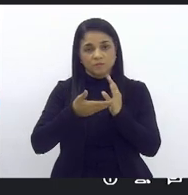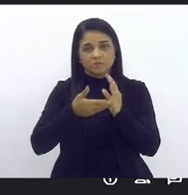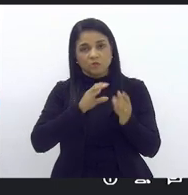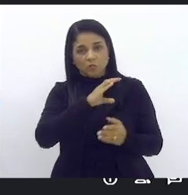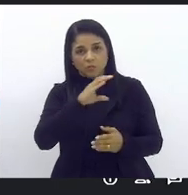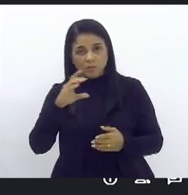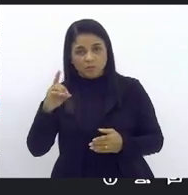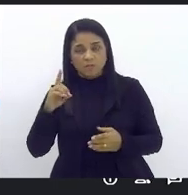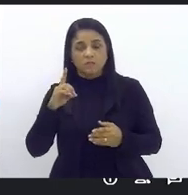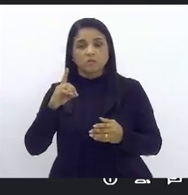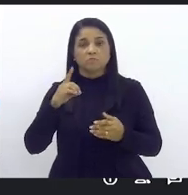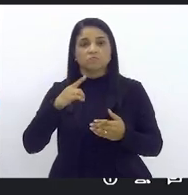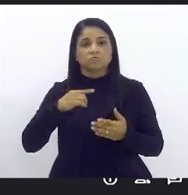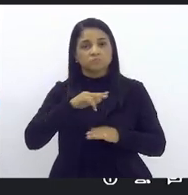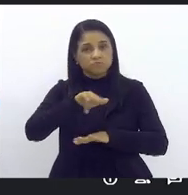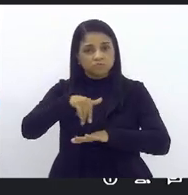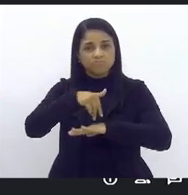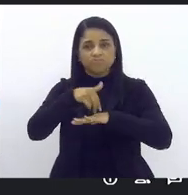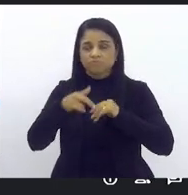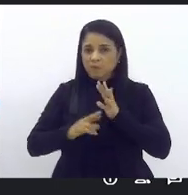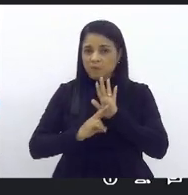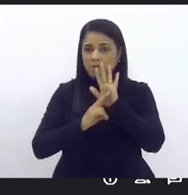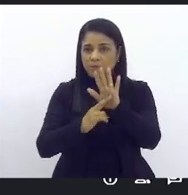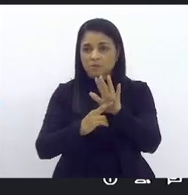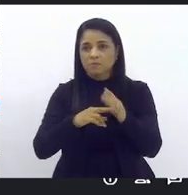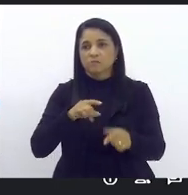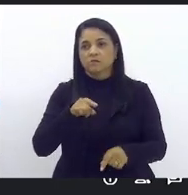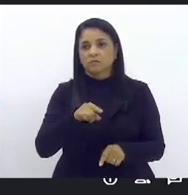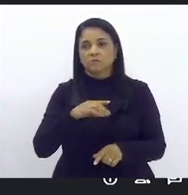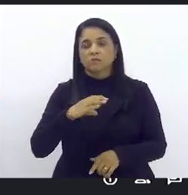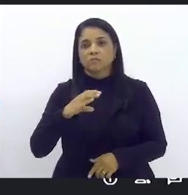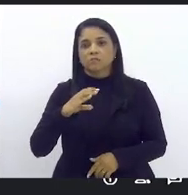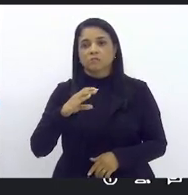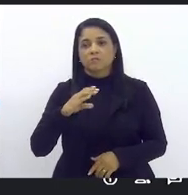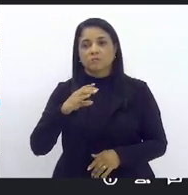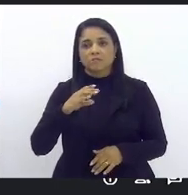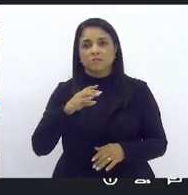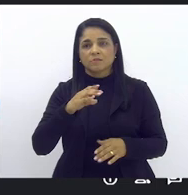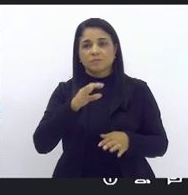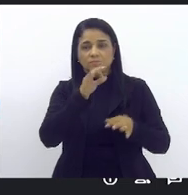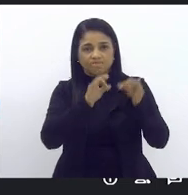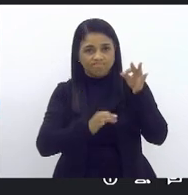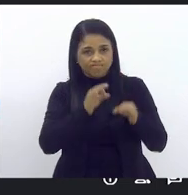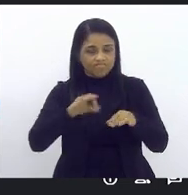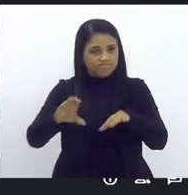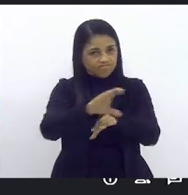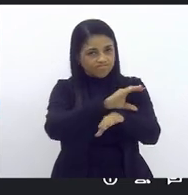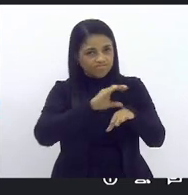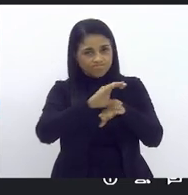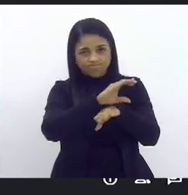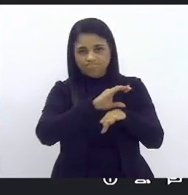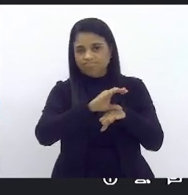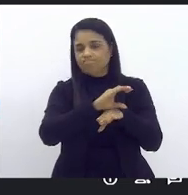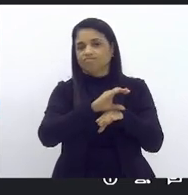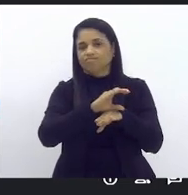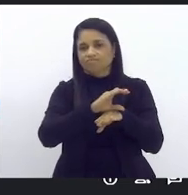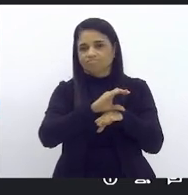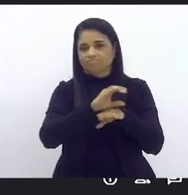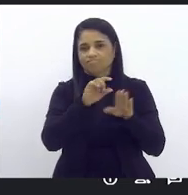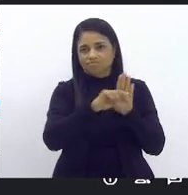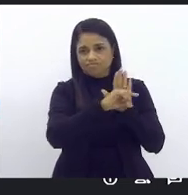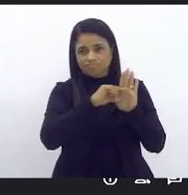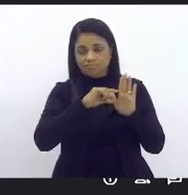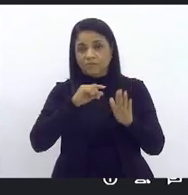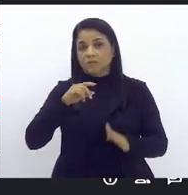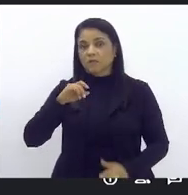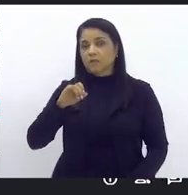tem esse posicionamento firmado em uma representação para uma ADC, ou seja, uma ação direta de constitucionalidade feita ao